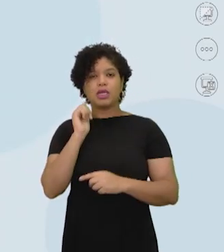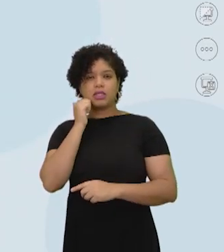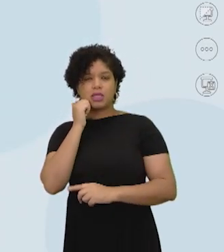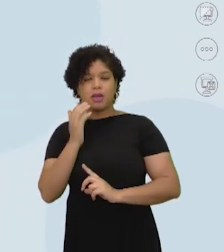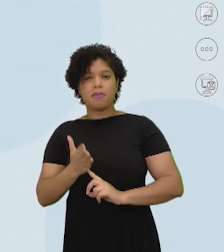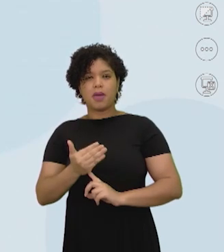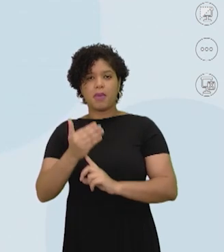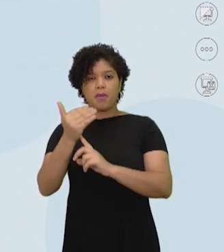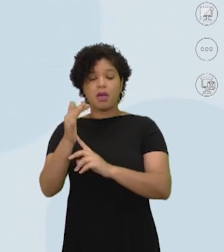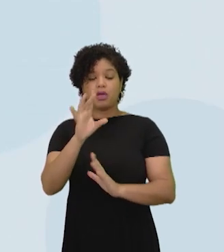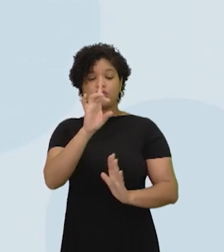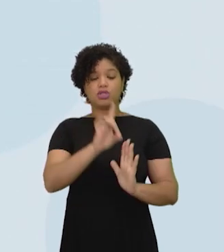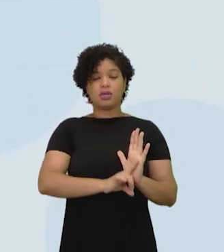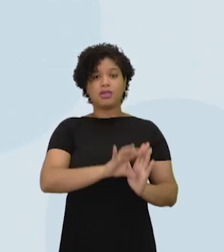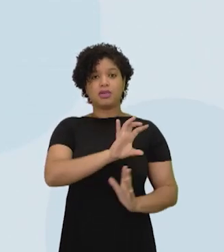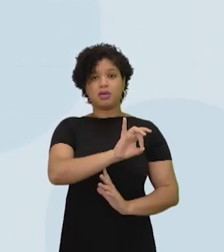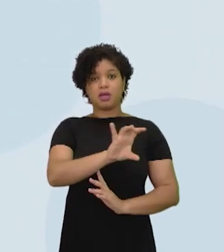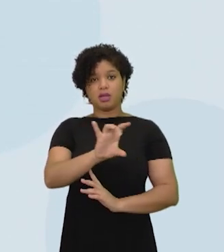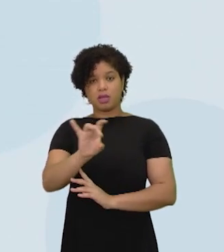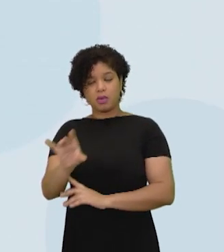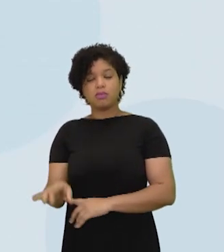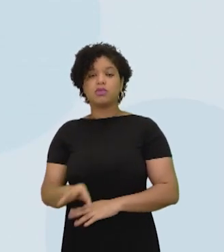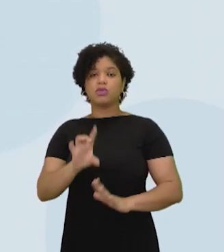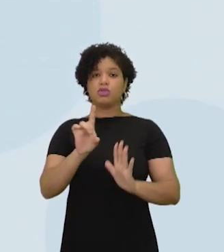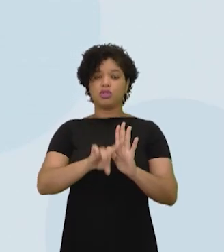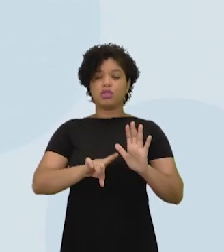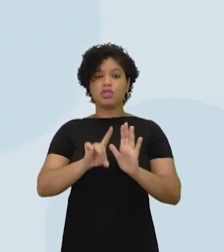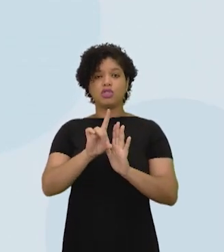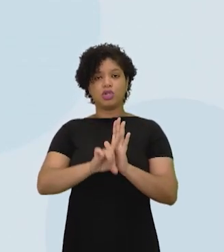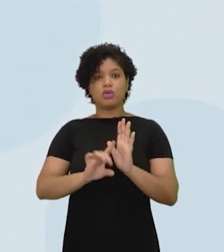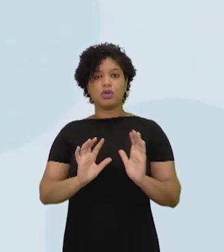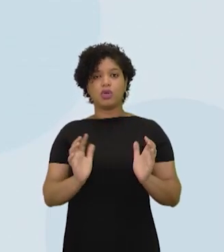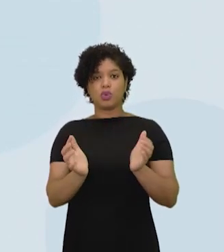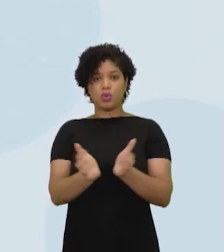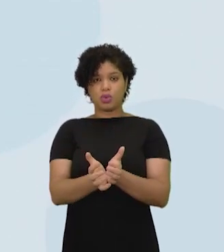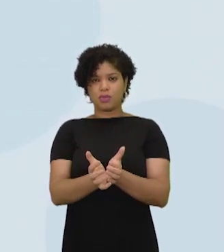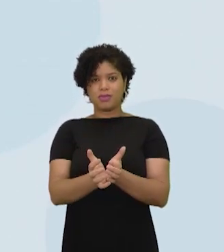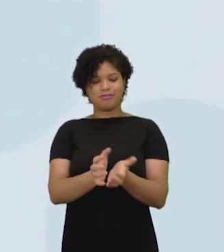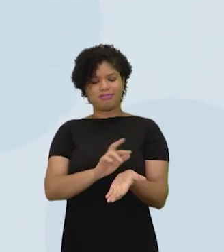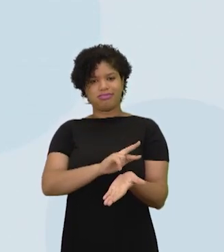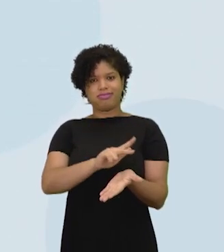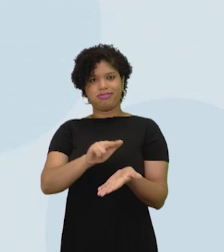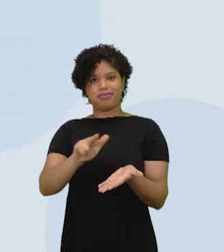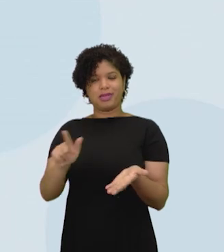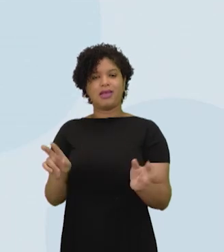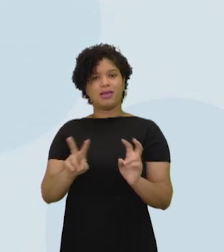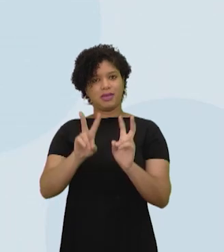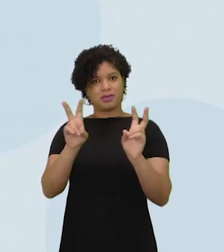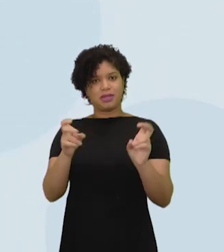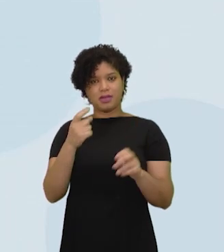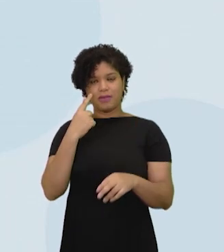direitos individuais, coletivos, entre outros. Então,